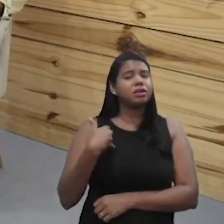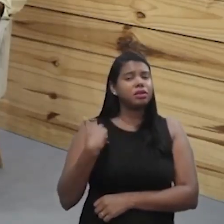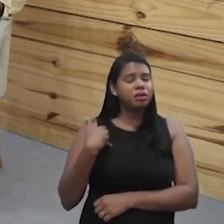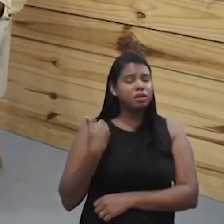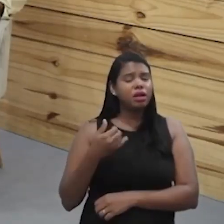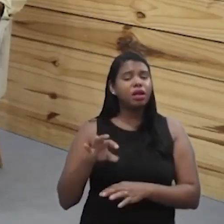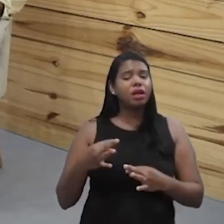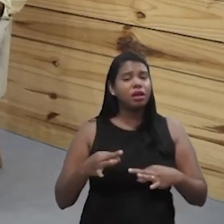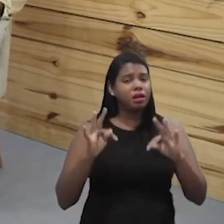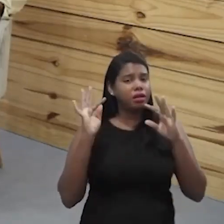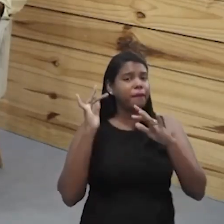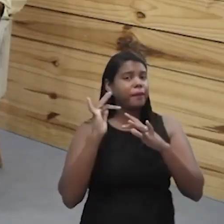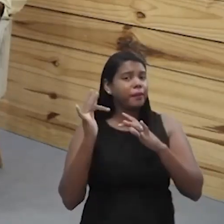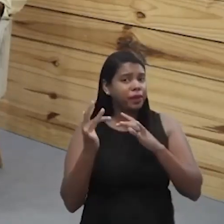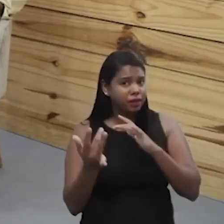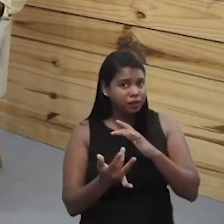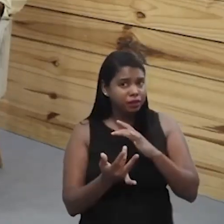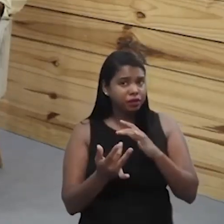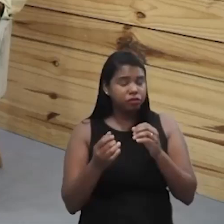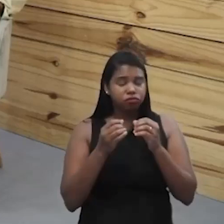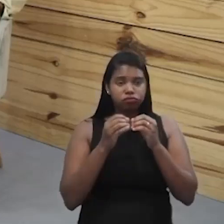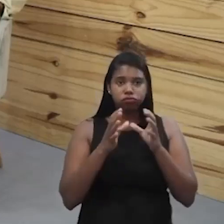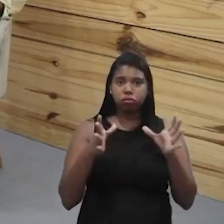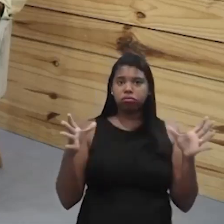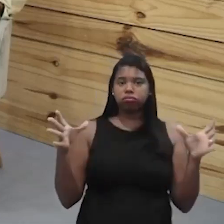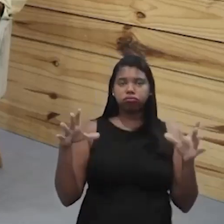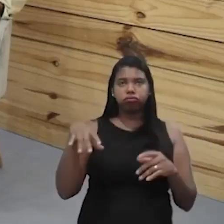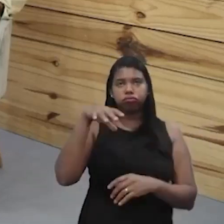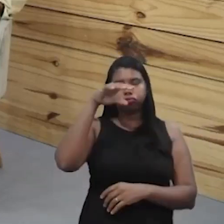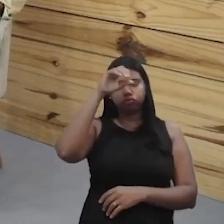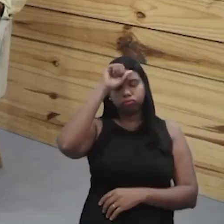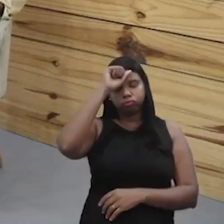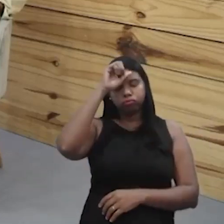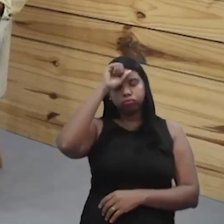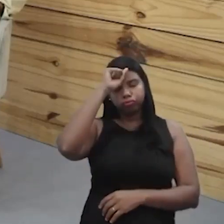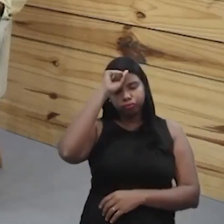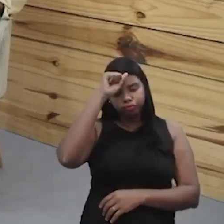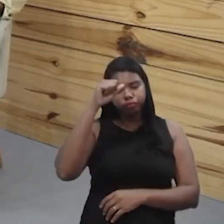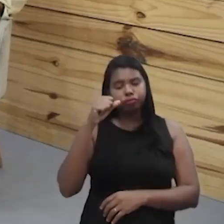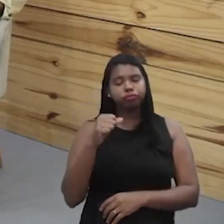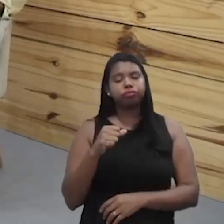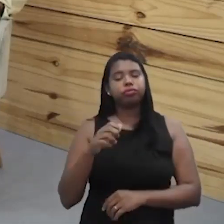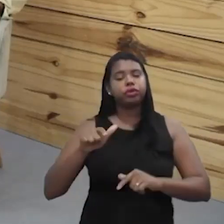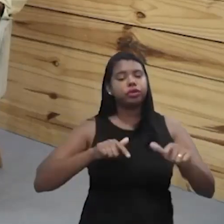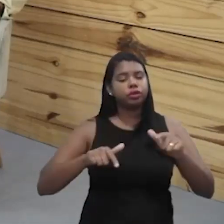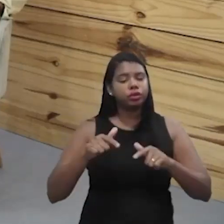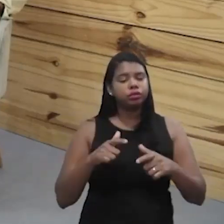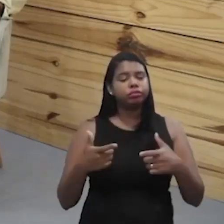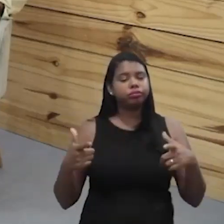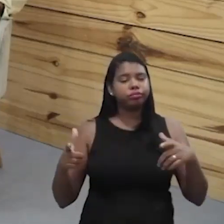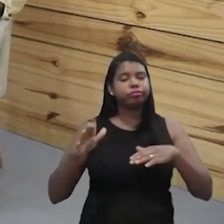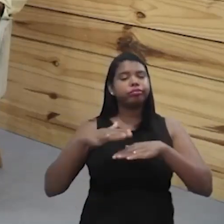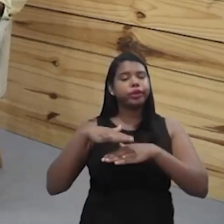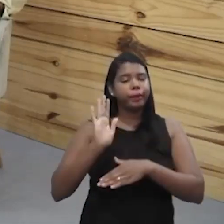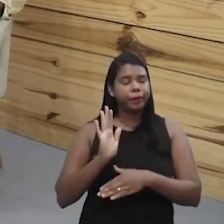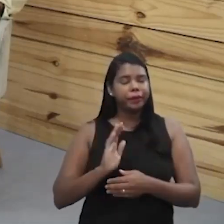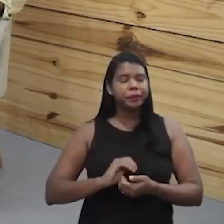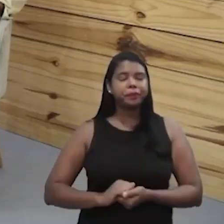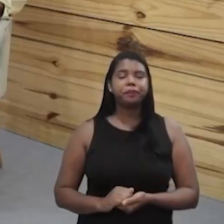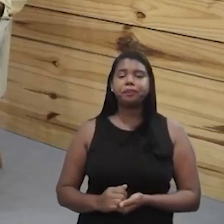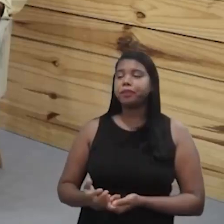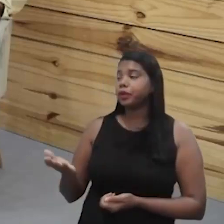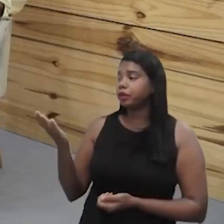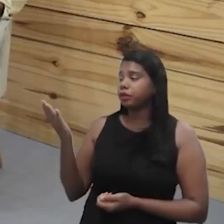área de tecnologia, que é um mercado que absorve melhor, não tem essa questão de idade. O que é que o